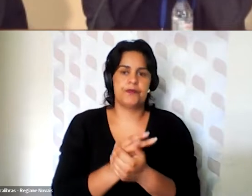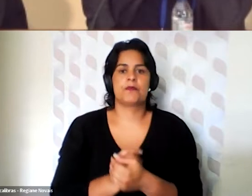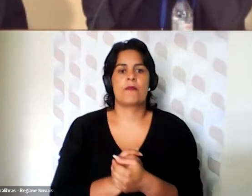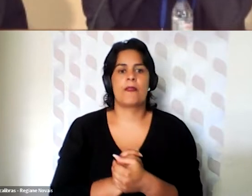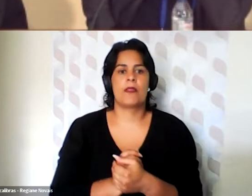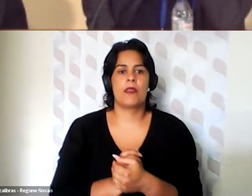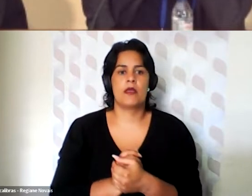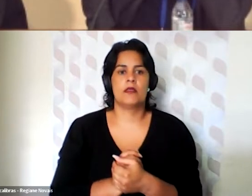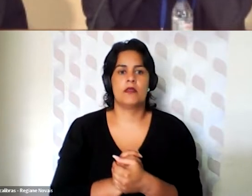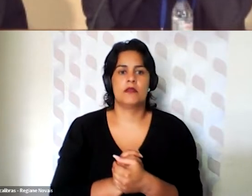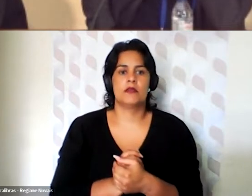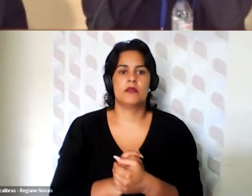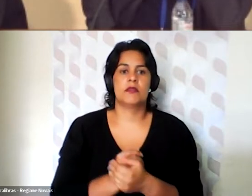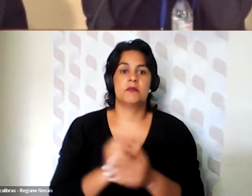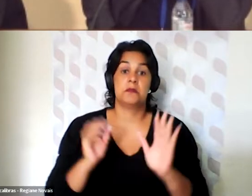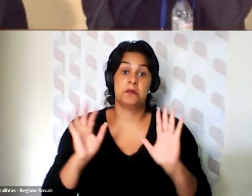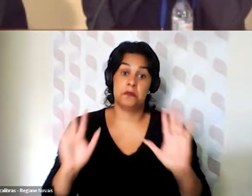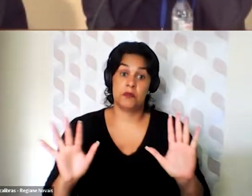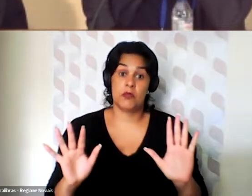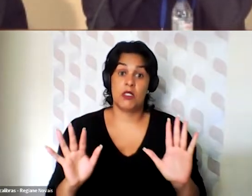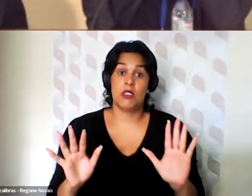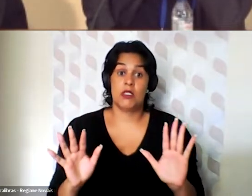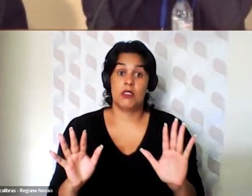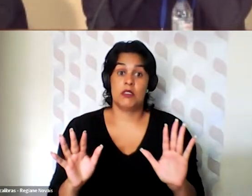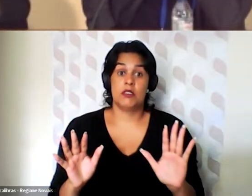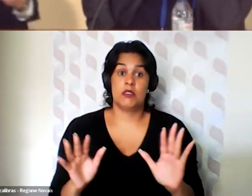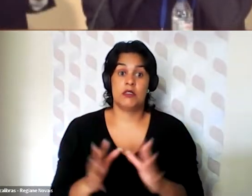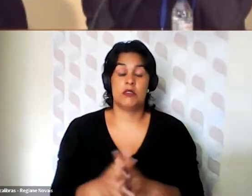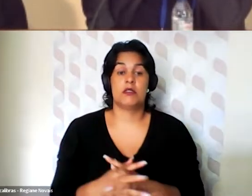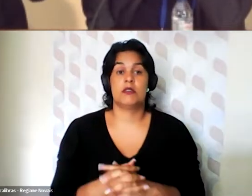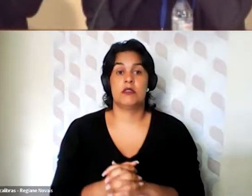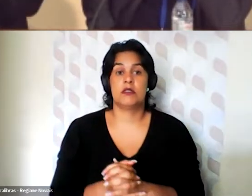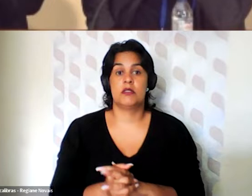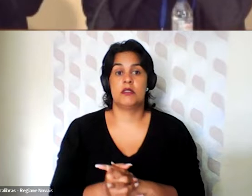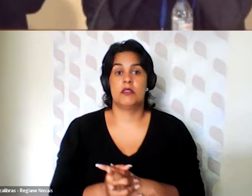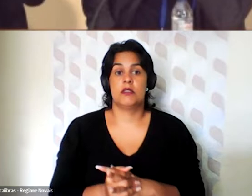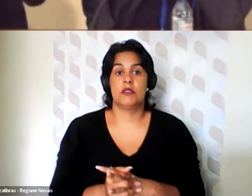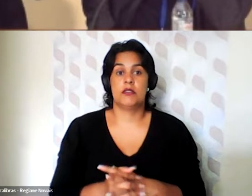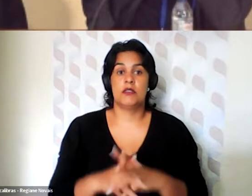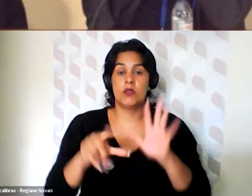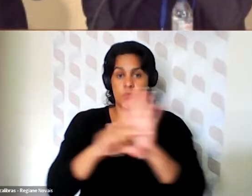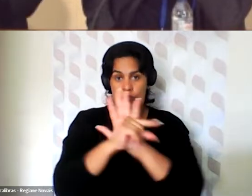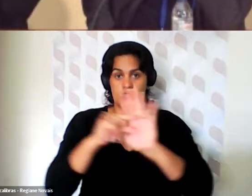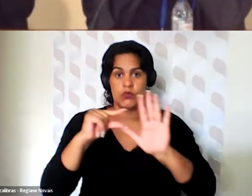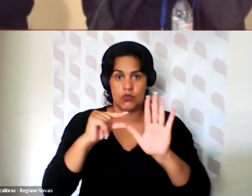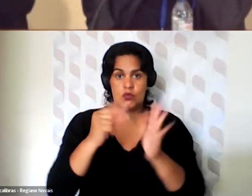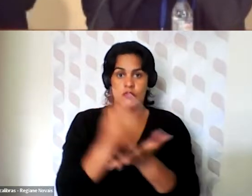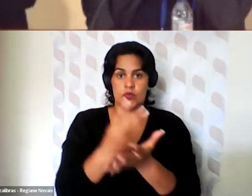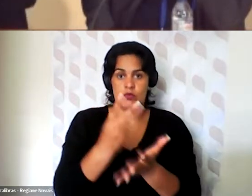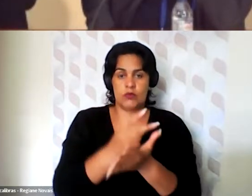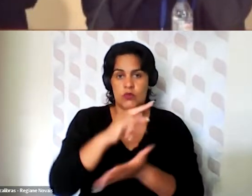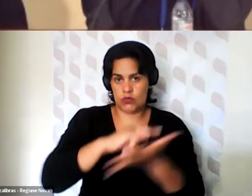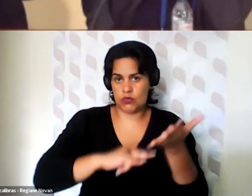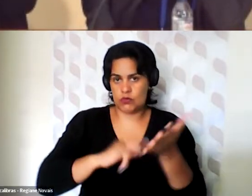desenvolvimento no seu corpo de membros. É verdade que quando o México aderiu, né, na década de